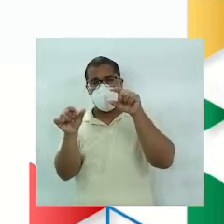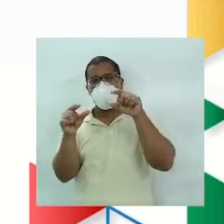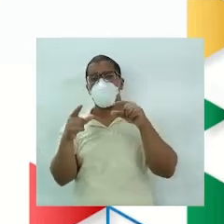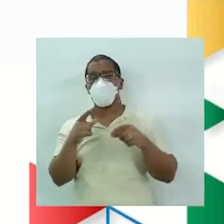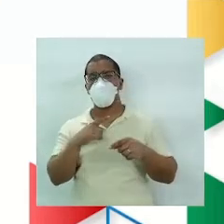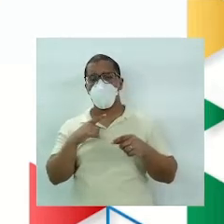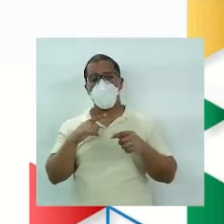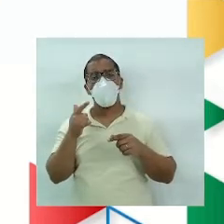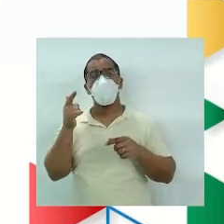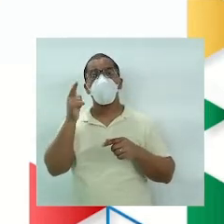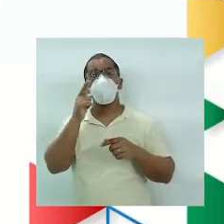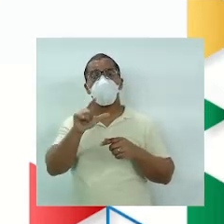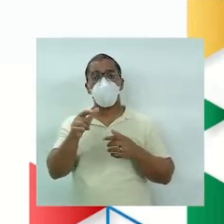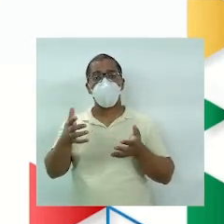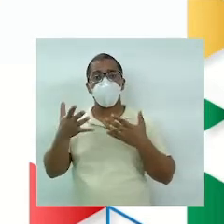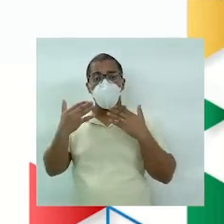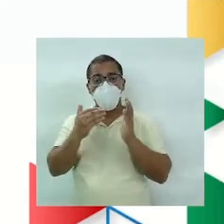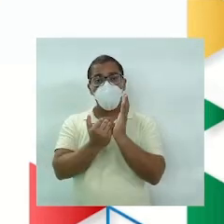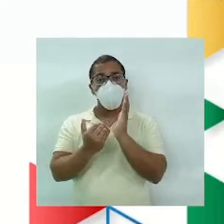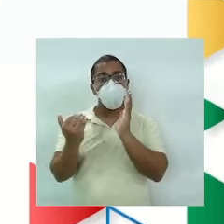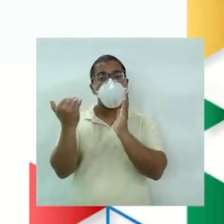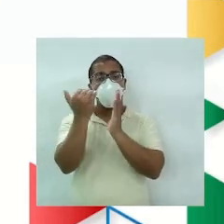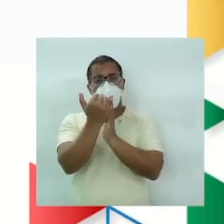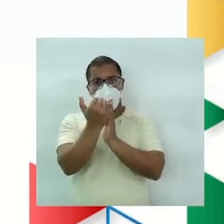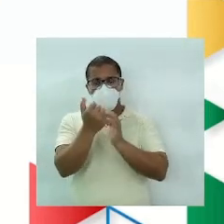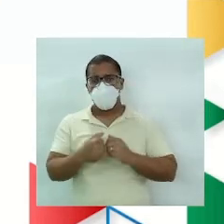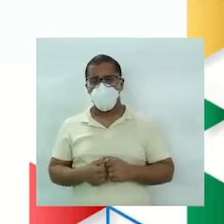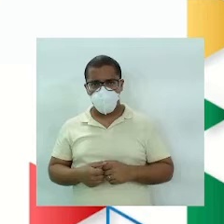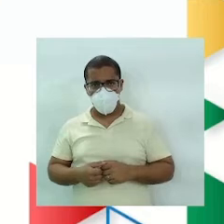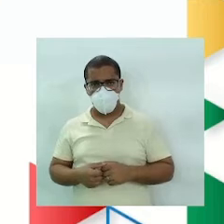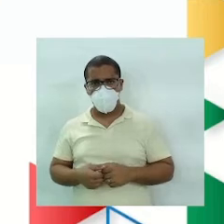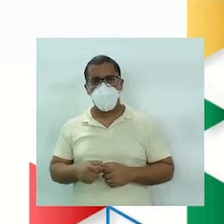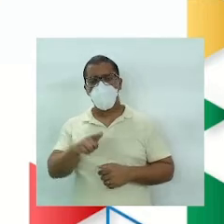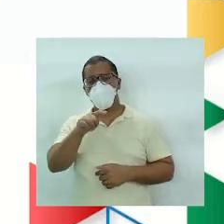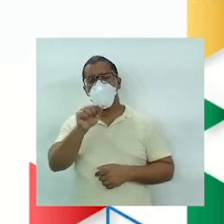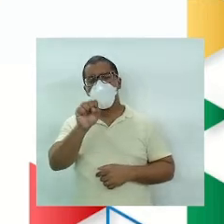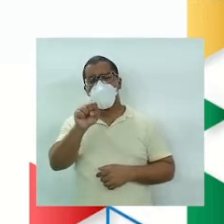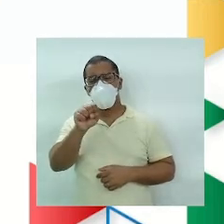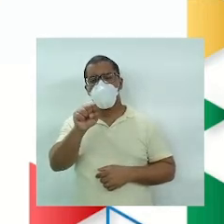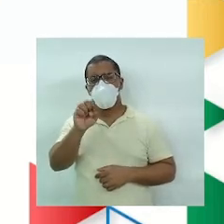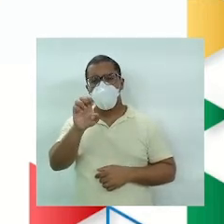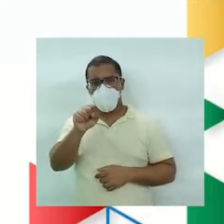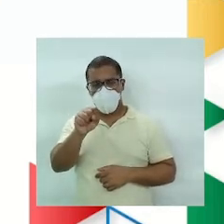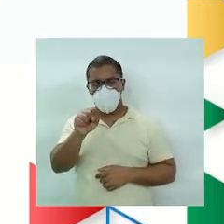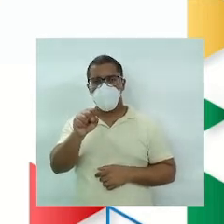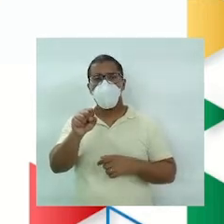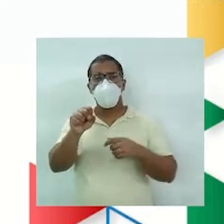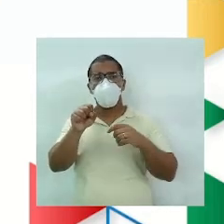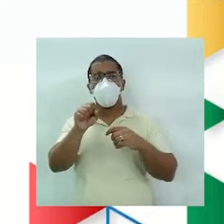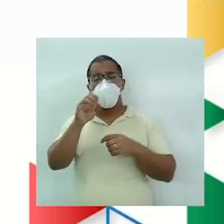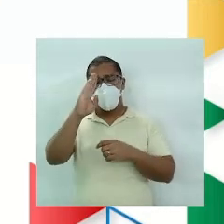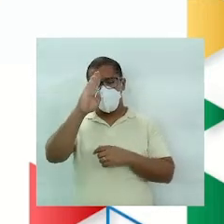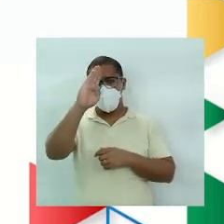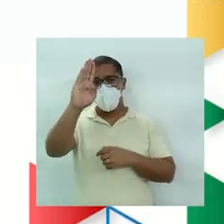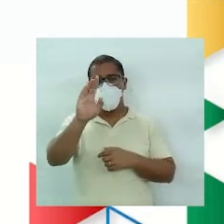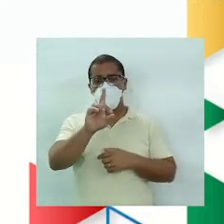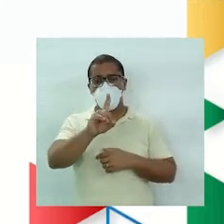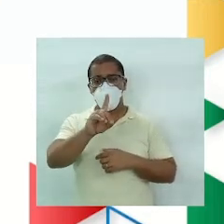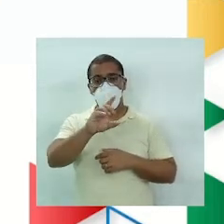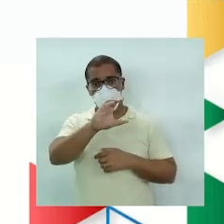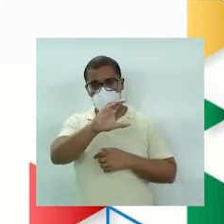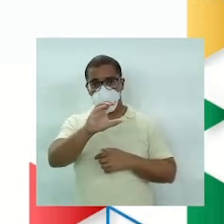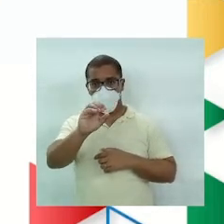uma maior quantidade de calor. Os gases do efeito estufa, principalmente o dióxido de carbono ou